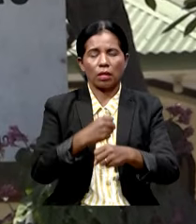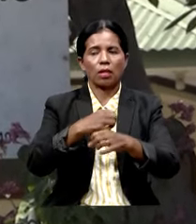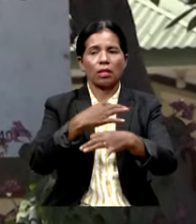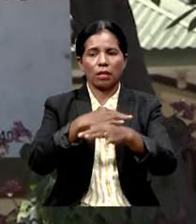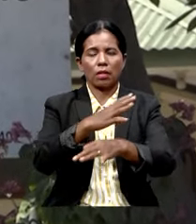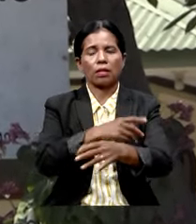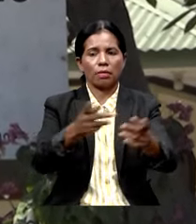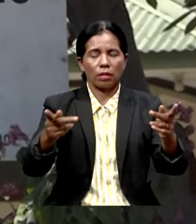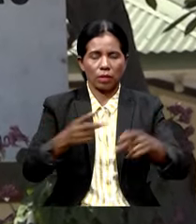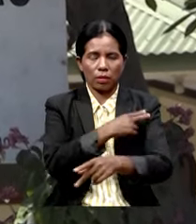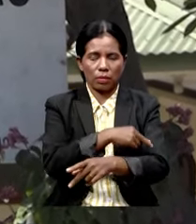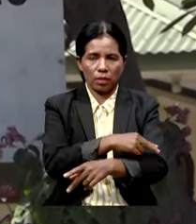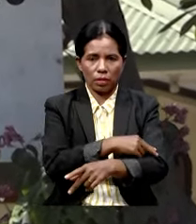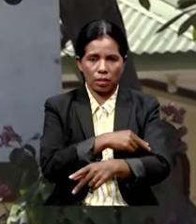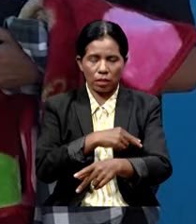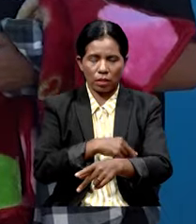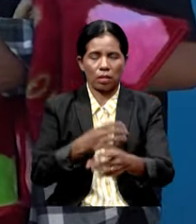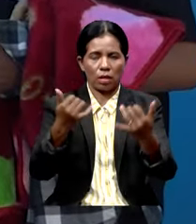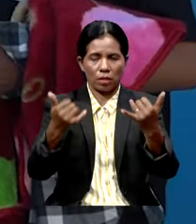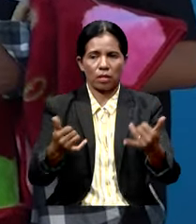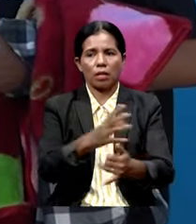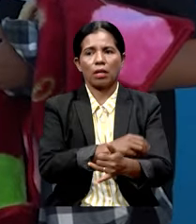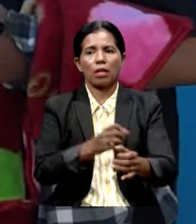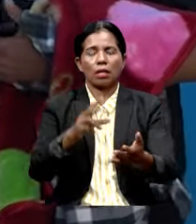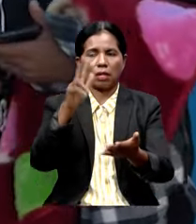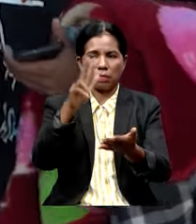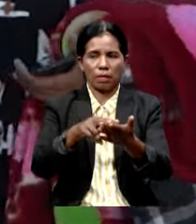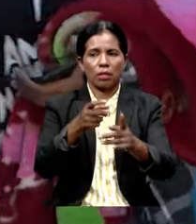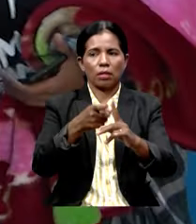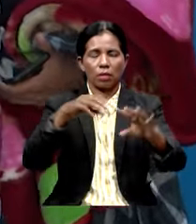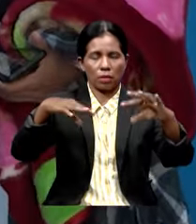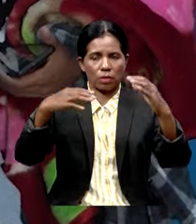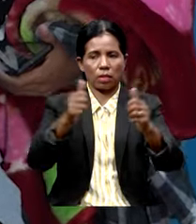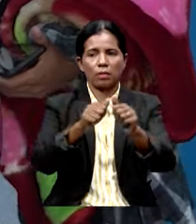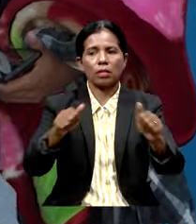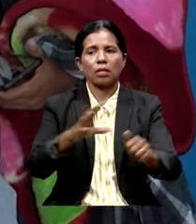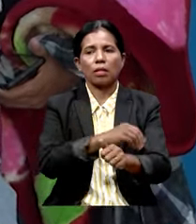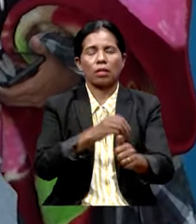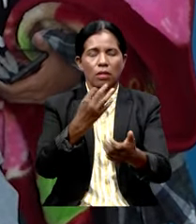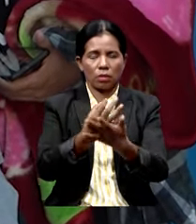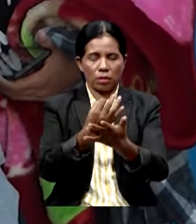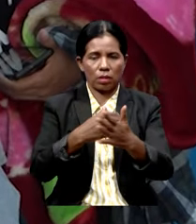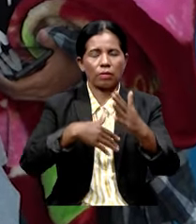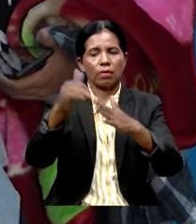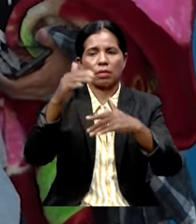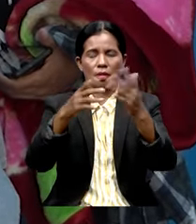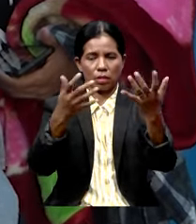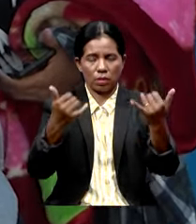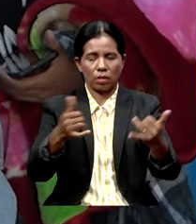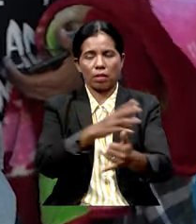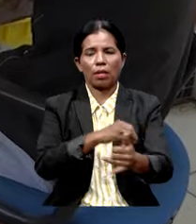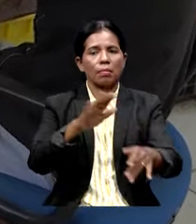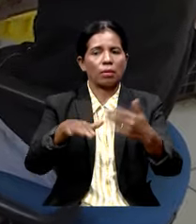reabilitação para posto saúde, né? E bem, Dadão, né, em aprovação do seu Conselho de Administração Fundo de Infraestrutura. No Dadão, né,